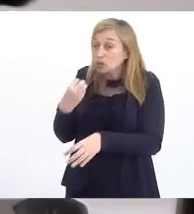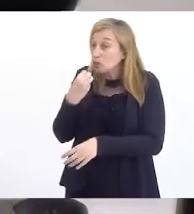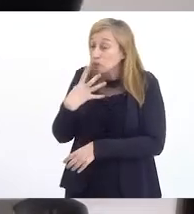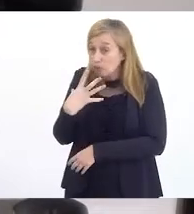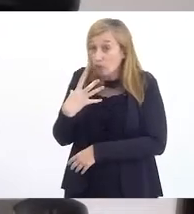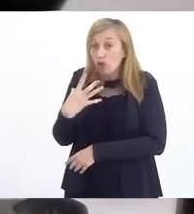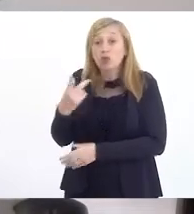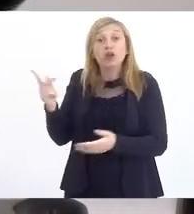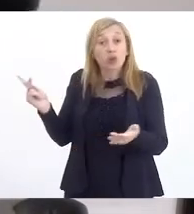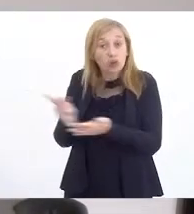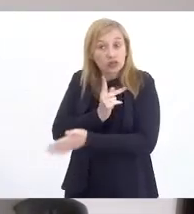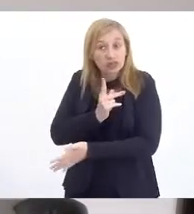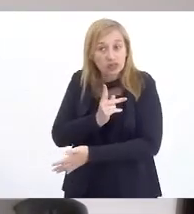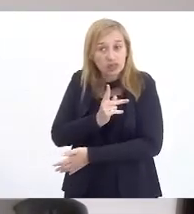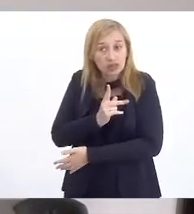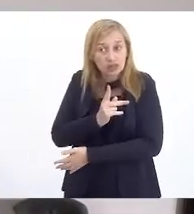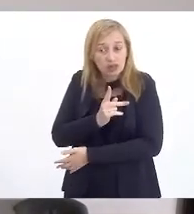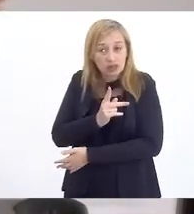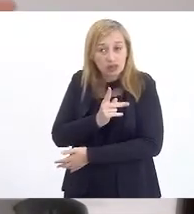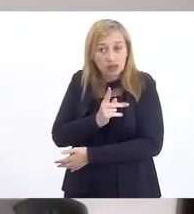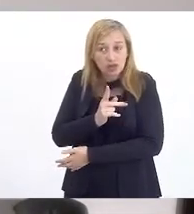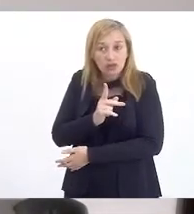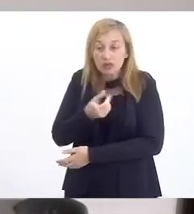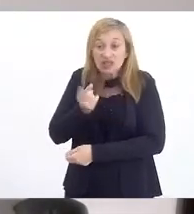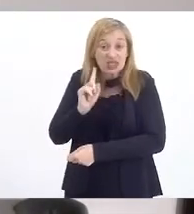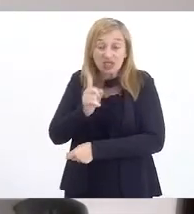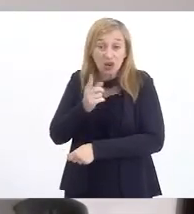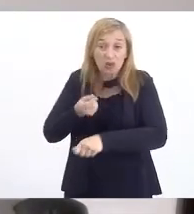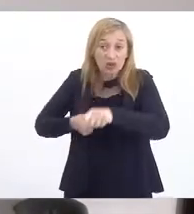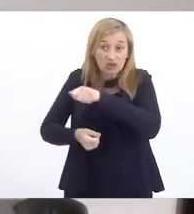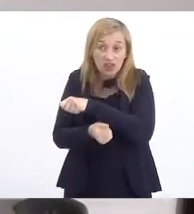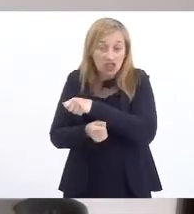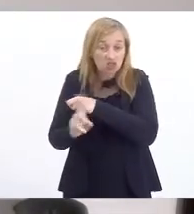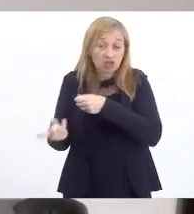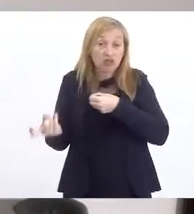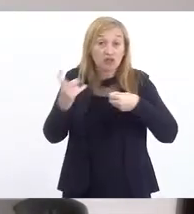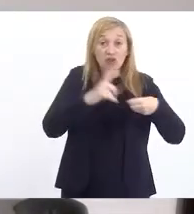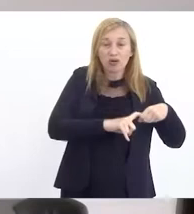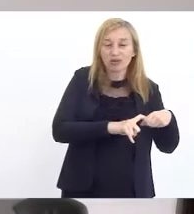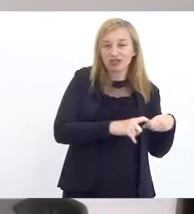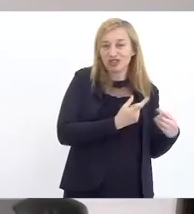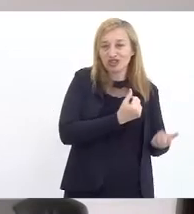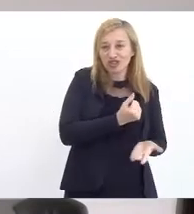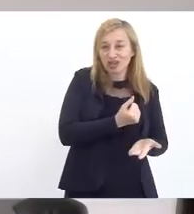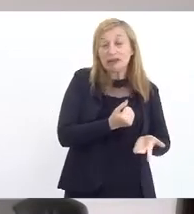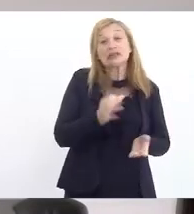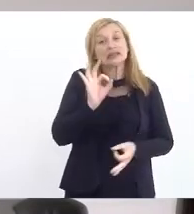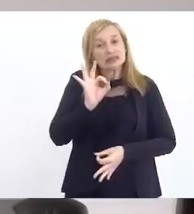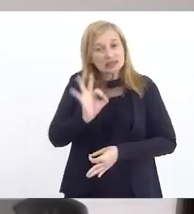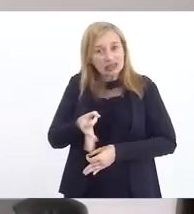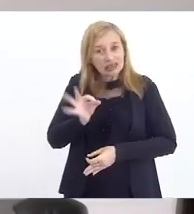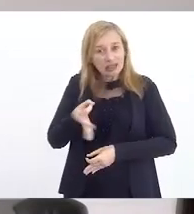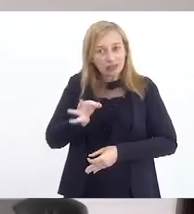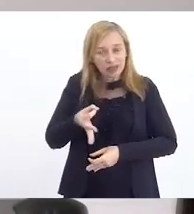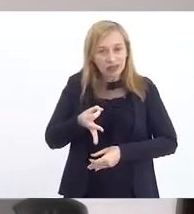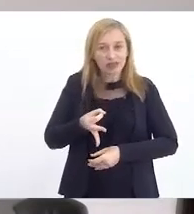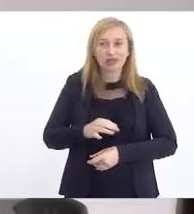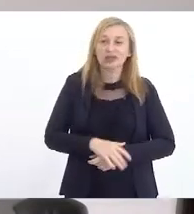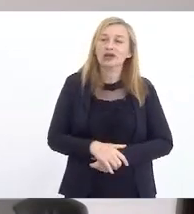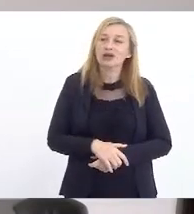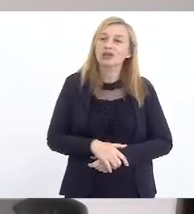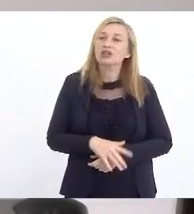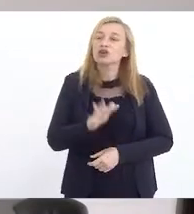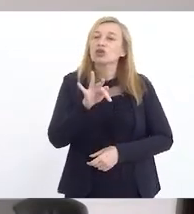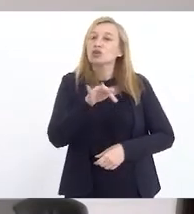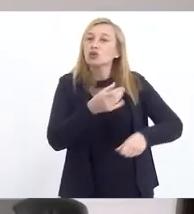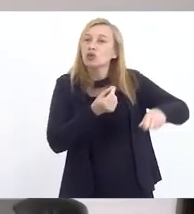que aconteceu, né? Você não investe, não tem retorno de receita, né? Então, é exatamente o